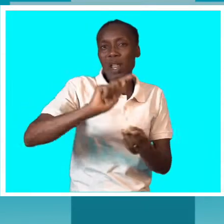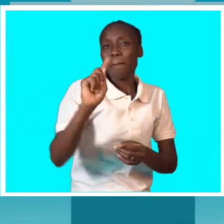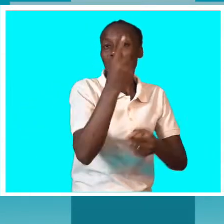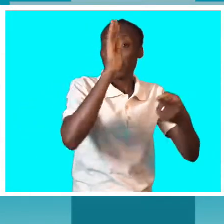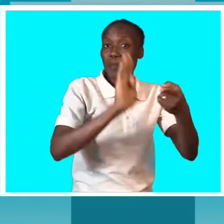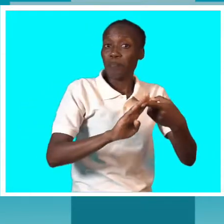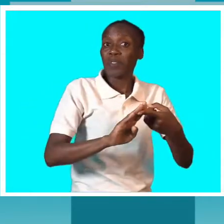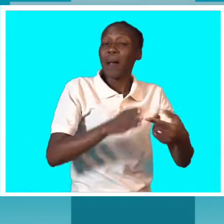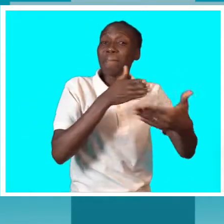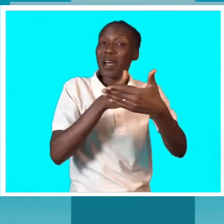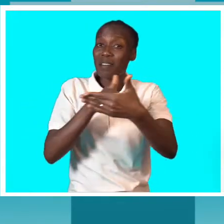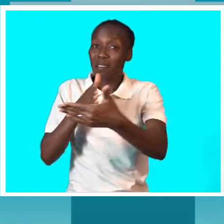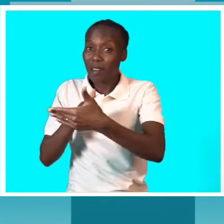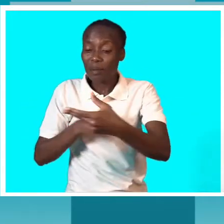barreira.